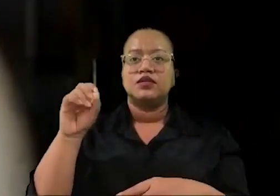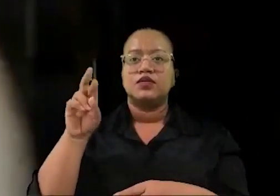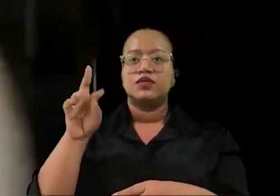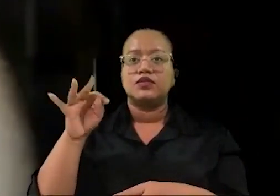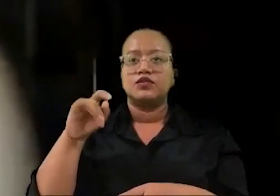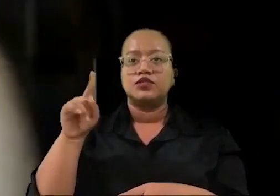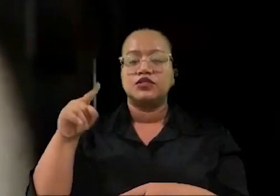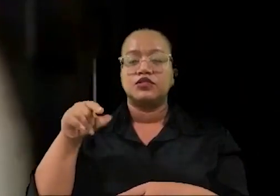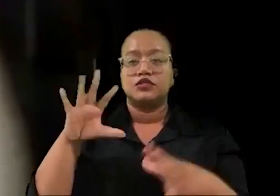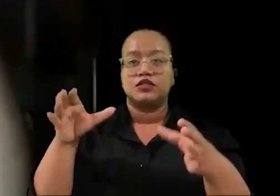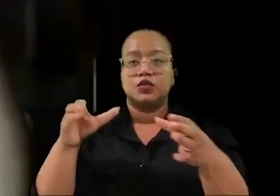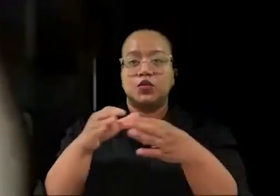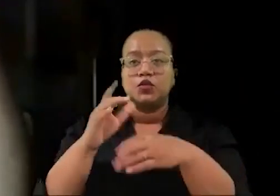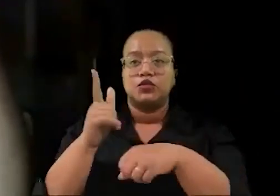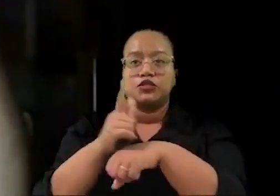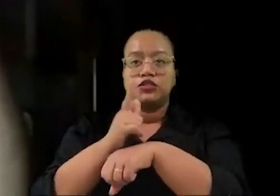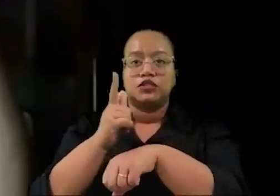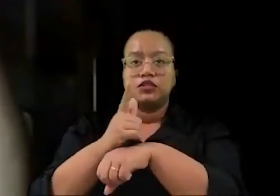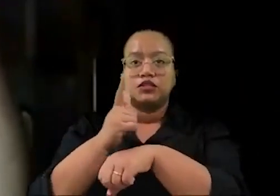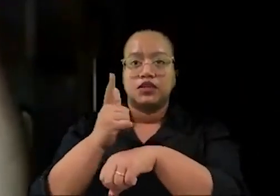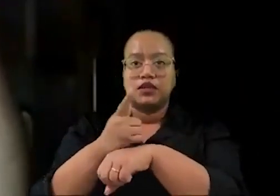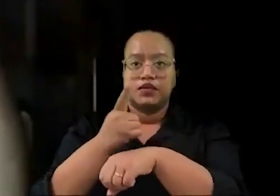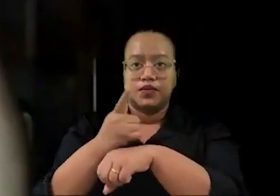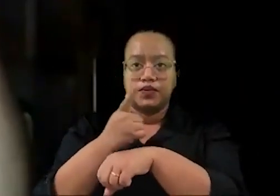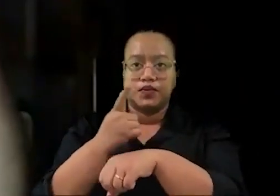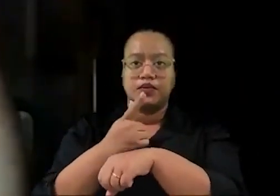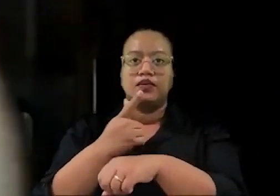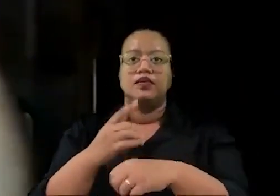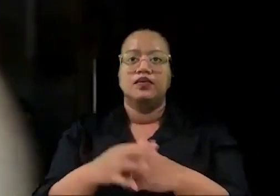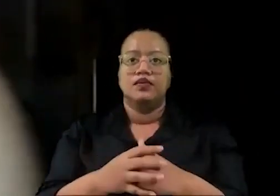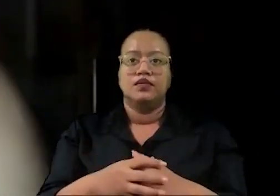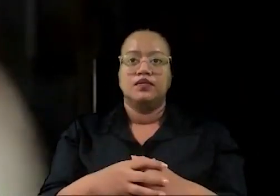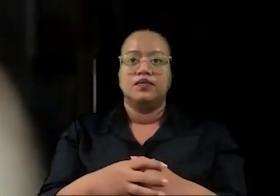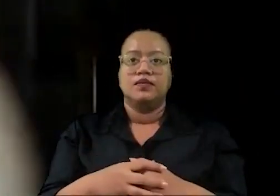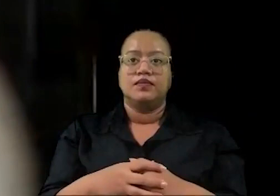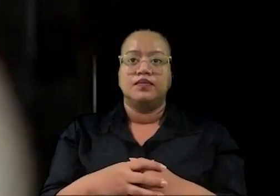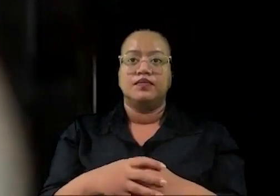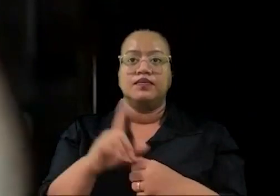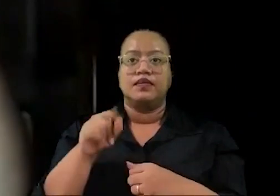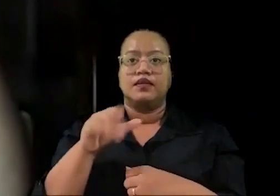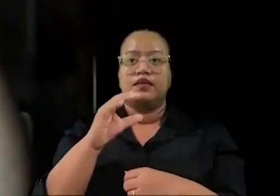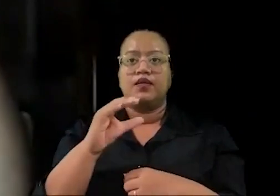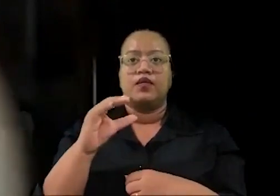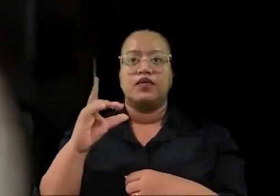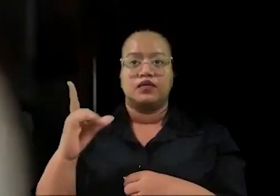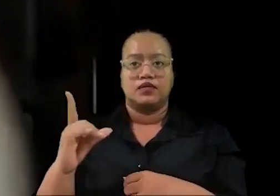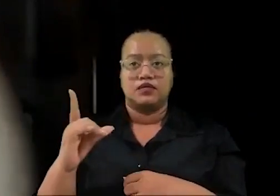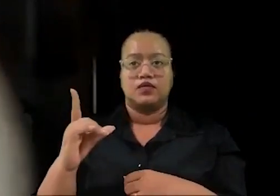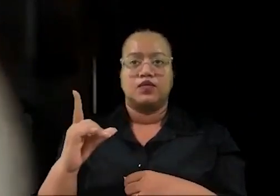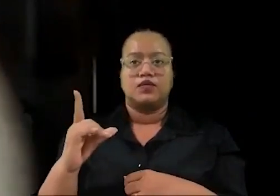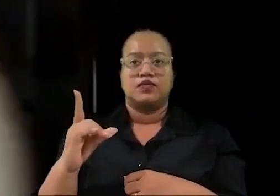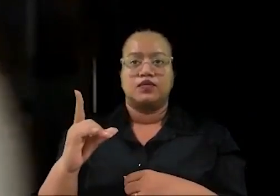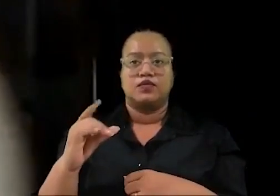da coordenação, projeto para vocês, né? para nós aqui é